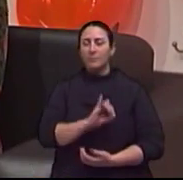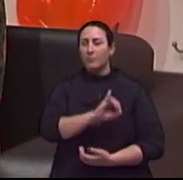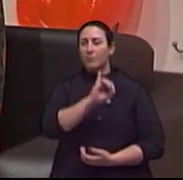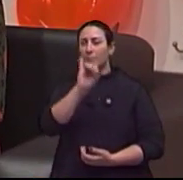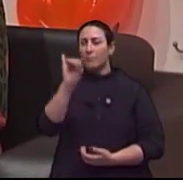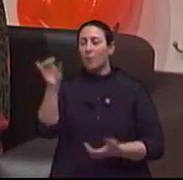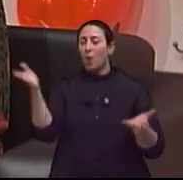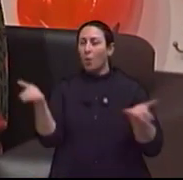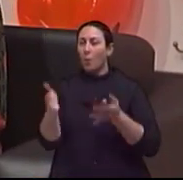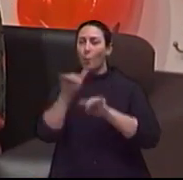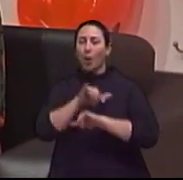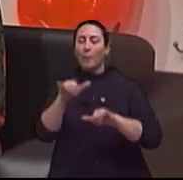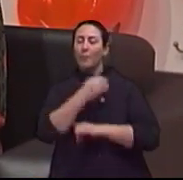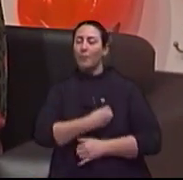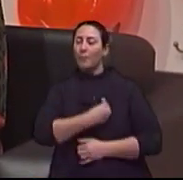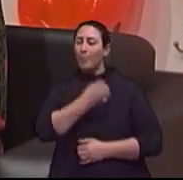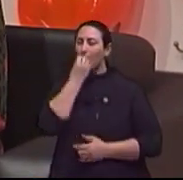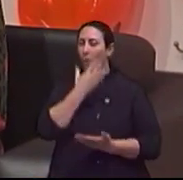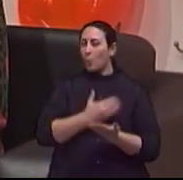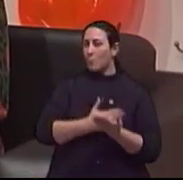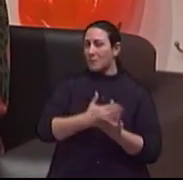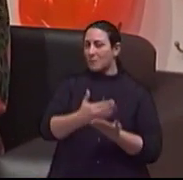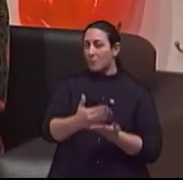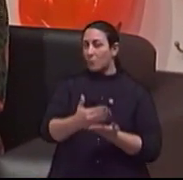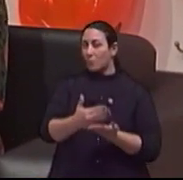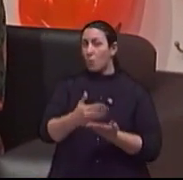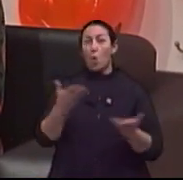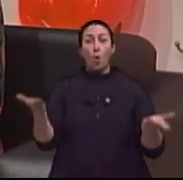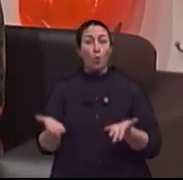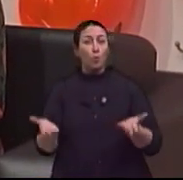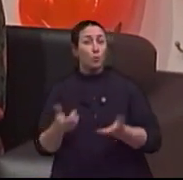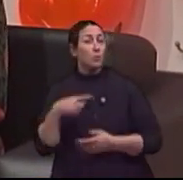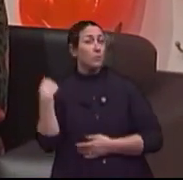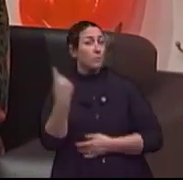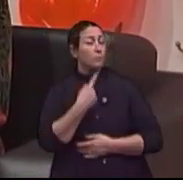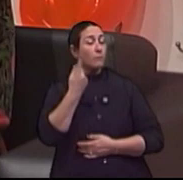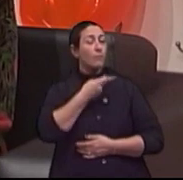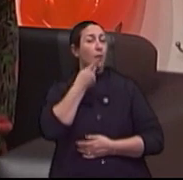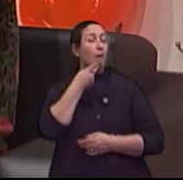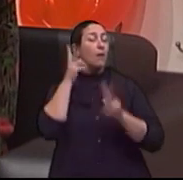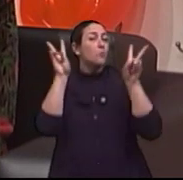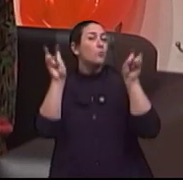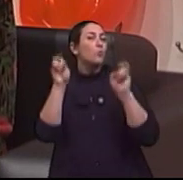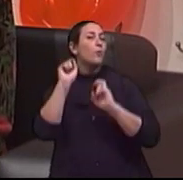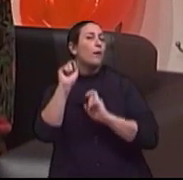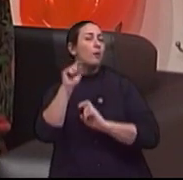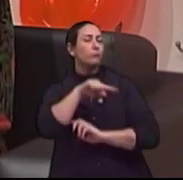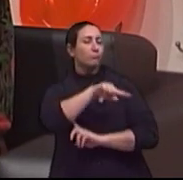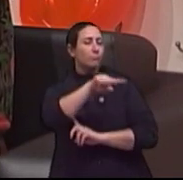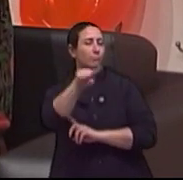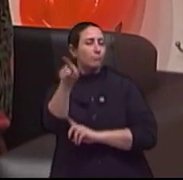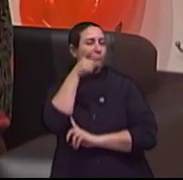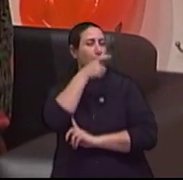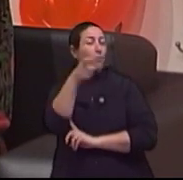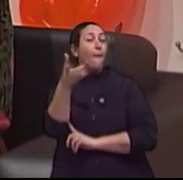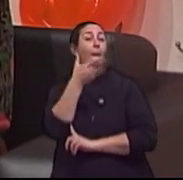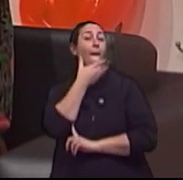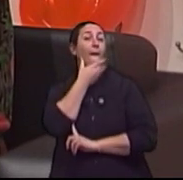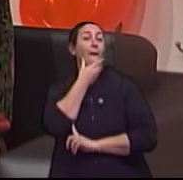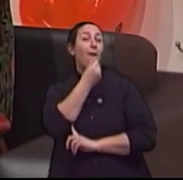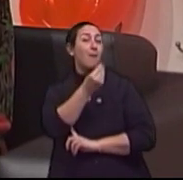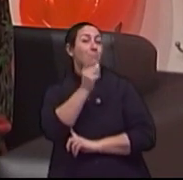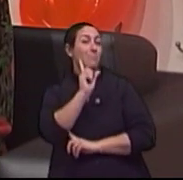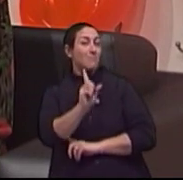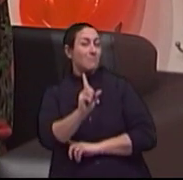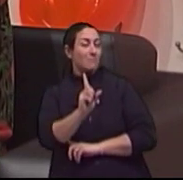Olá o nosso viva bem está no ar e hoje nós vamos falar de um assunto que interessa muito aos homens o nosso